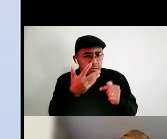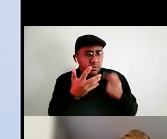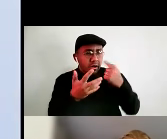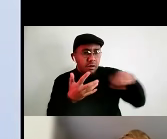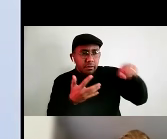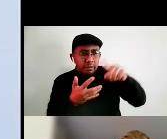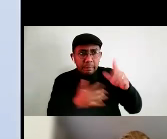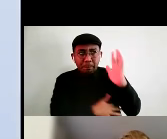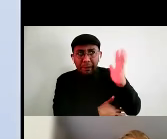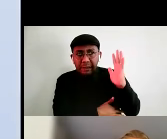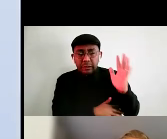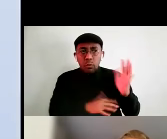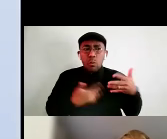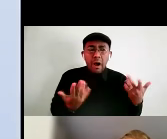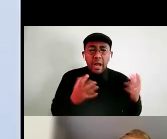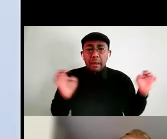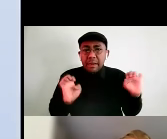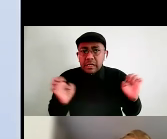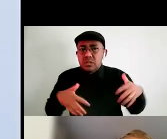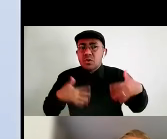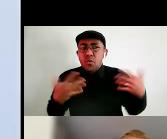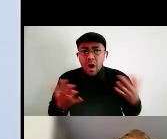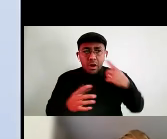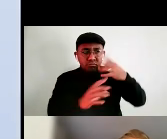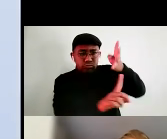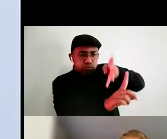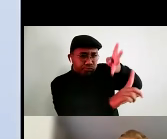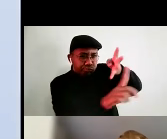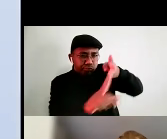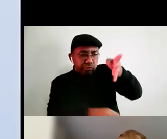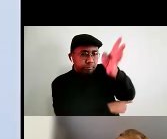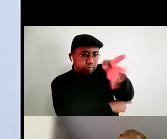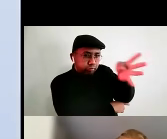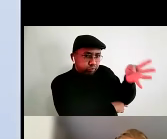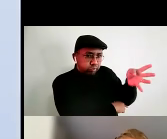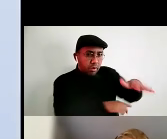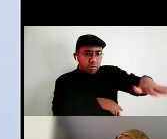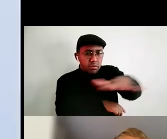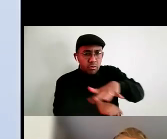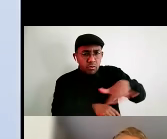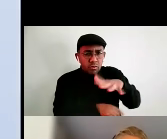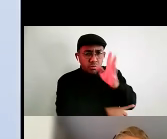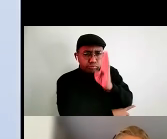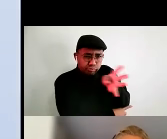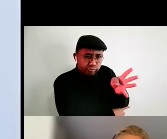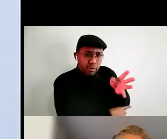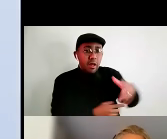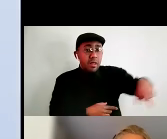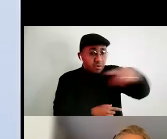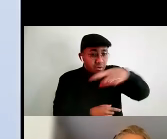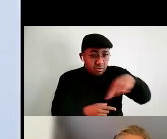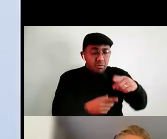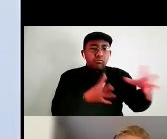regulares, portanto, permitindo uma identificação e uma avaliação dinâmica do risco geral associado com estes